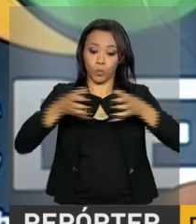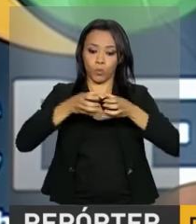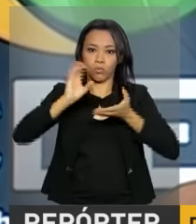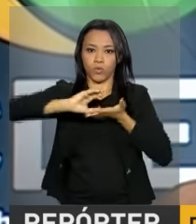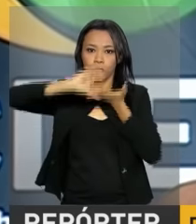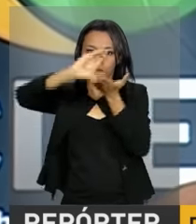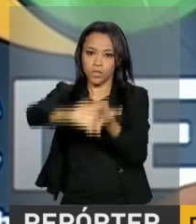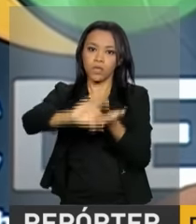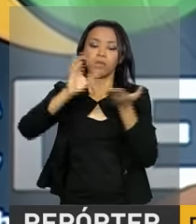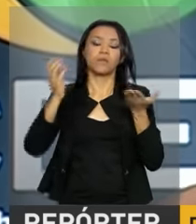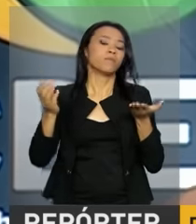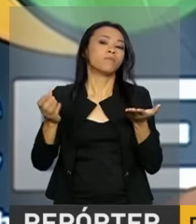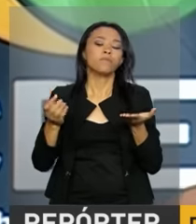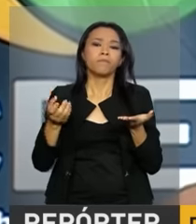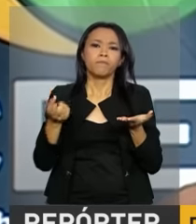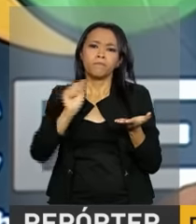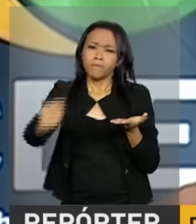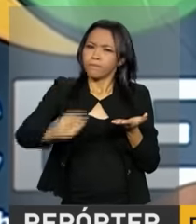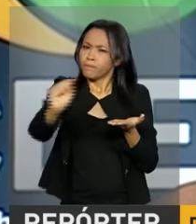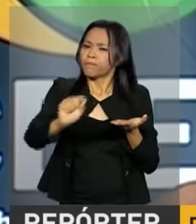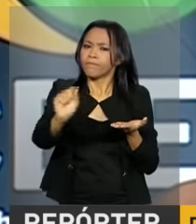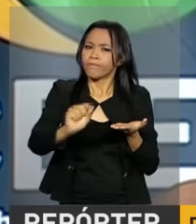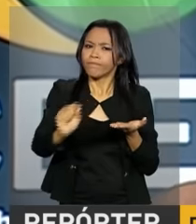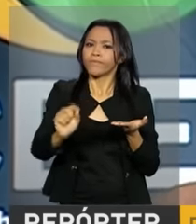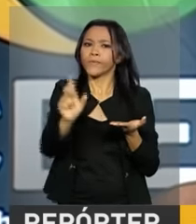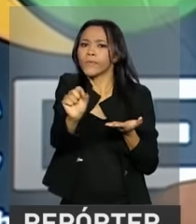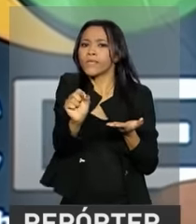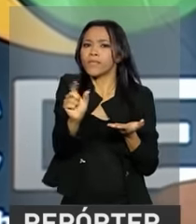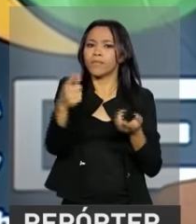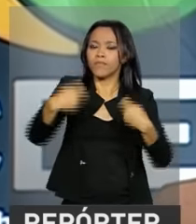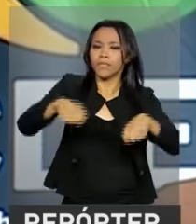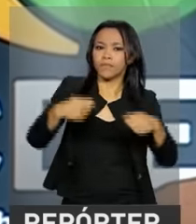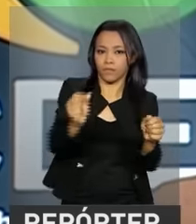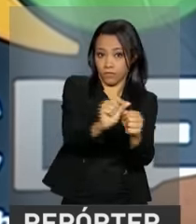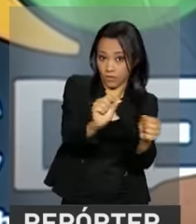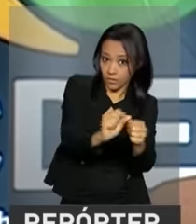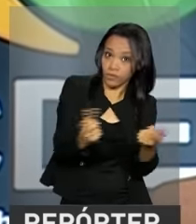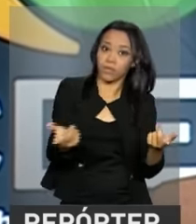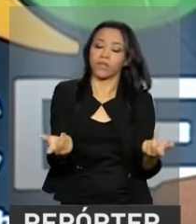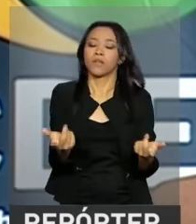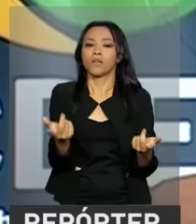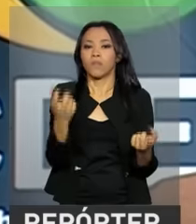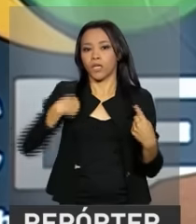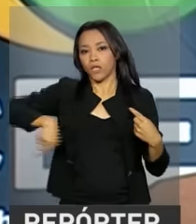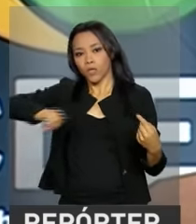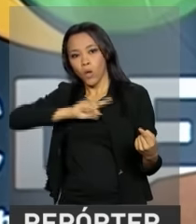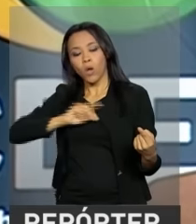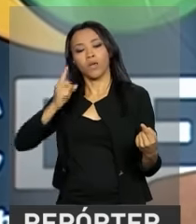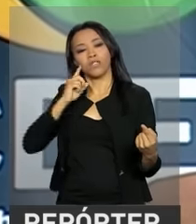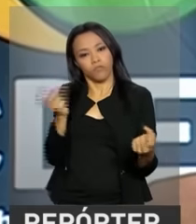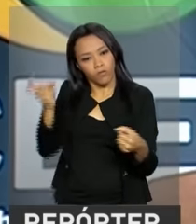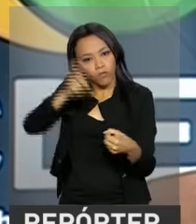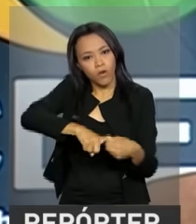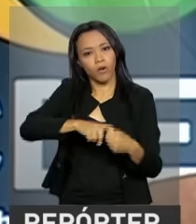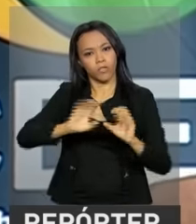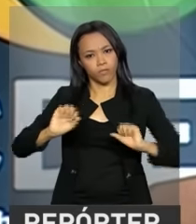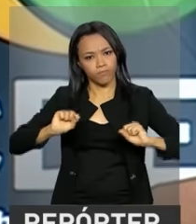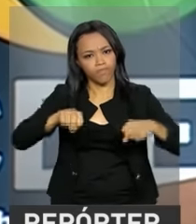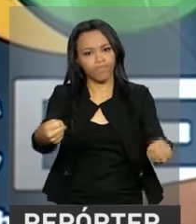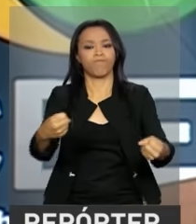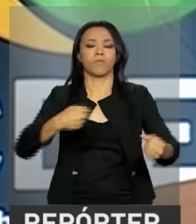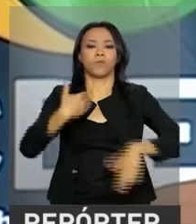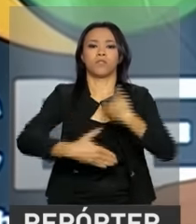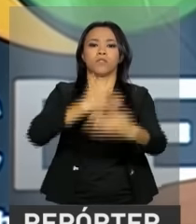conselheiros permeiem a questão de o que deve ser feito para que nós possamos retomar o crescimento sustentável